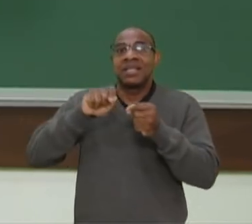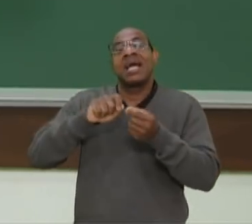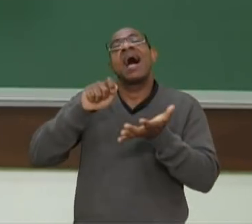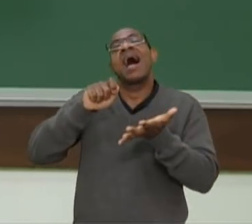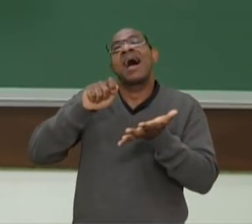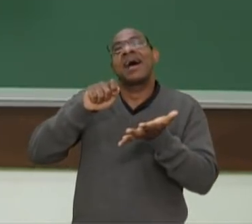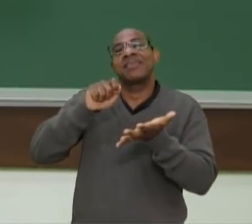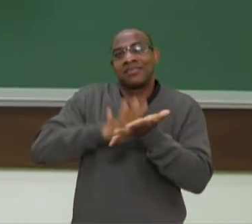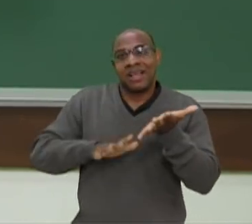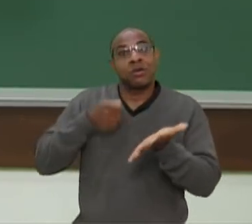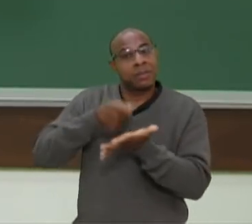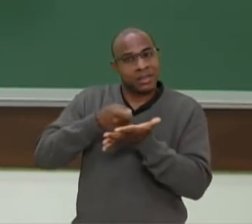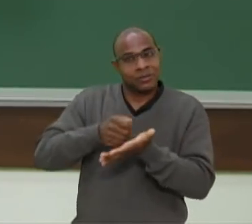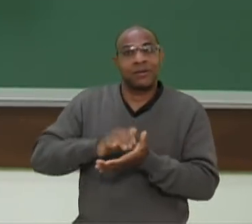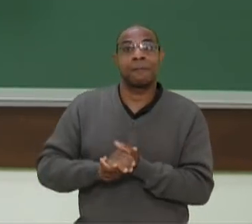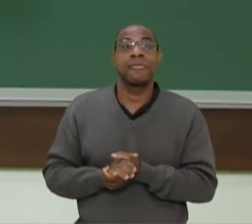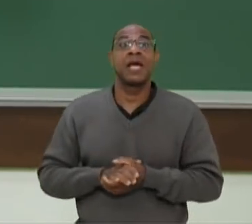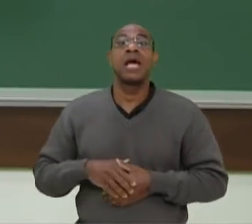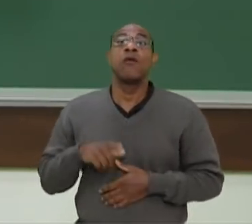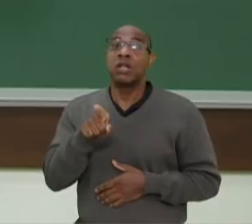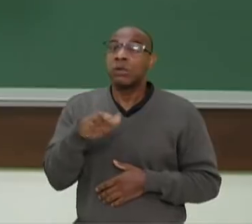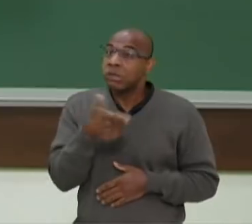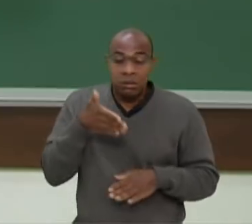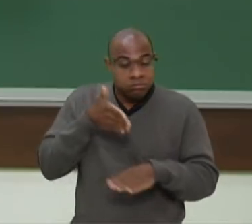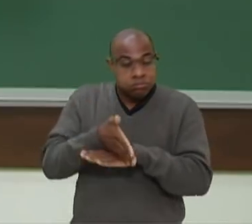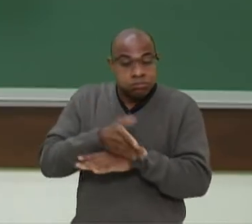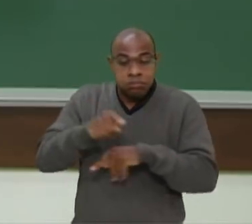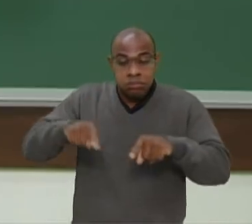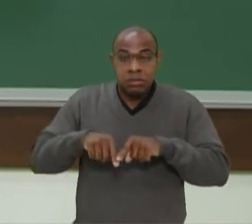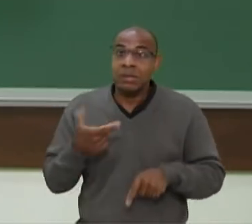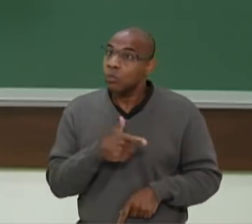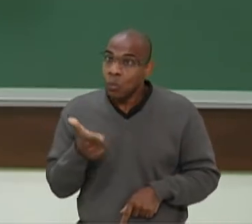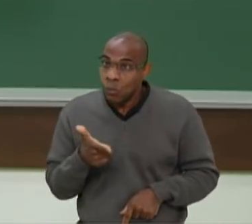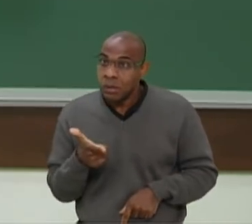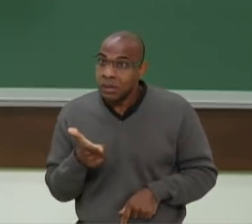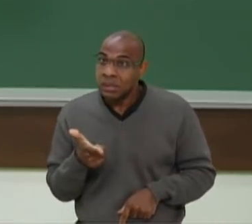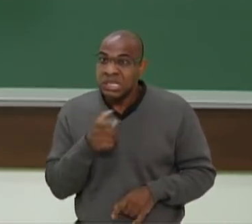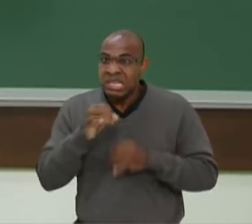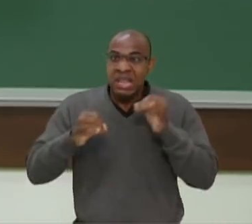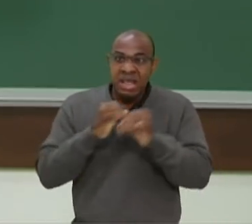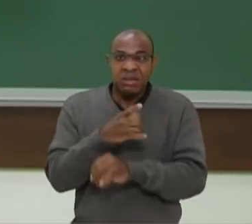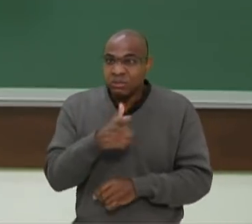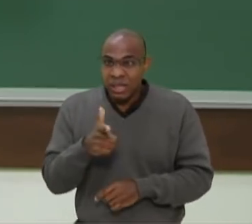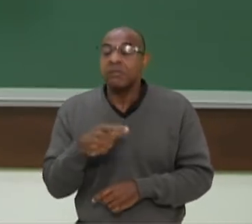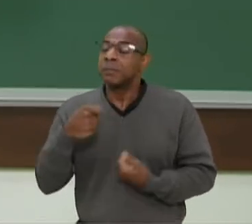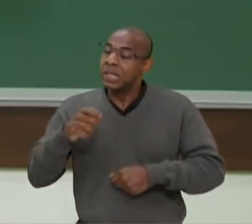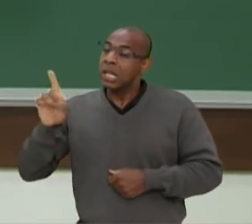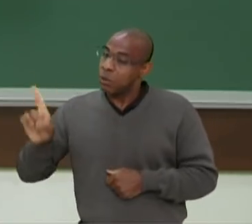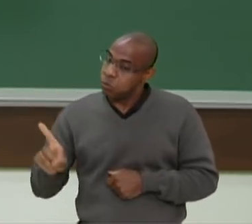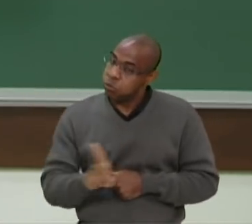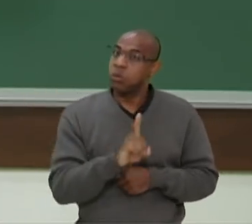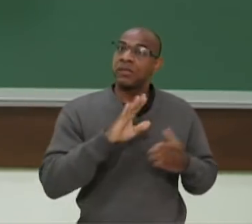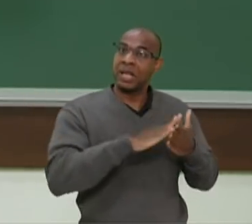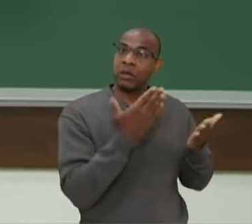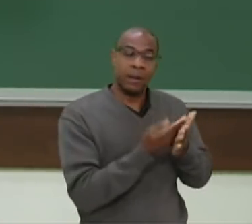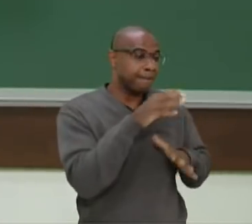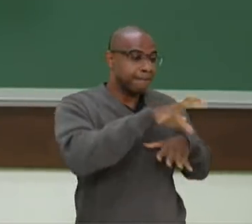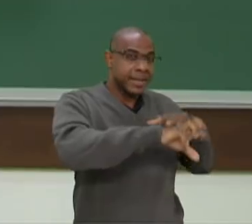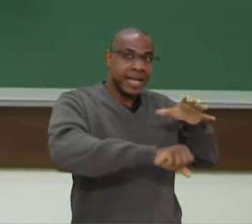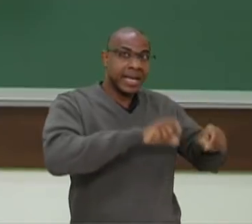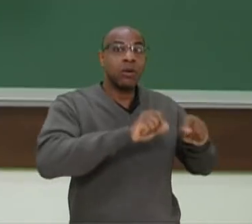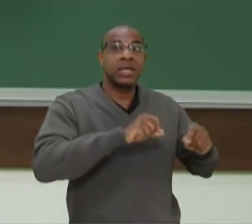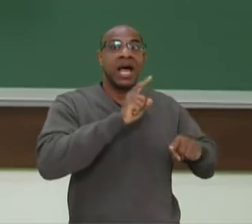professor da classe. Aqueles que não têm acesso à plataforma do Classroom, devem retirar a sua atividade na